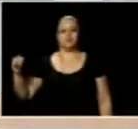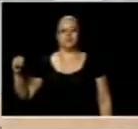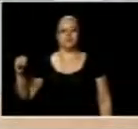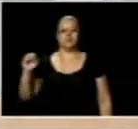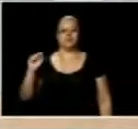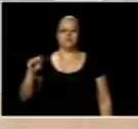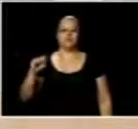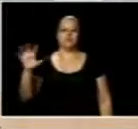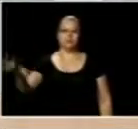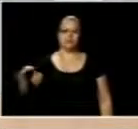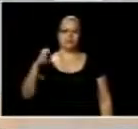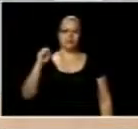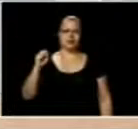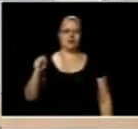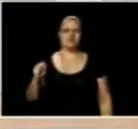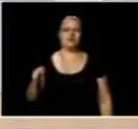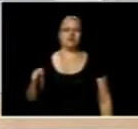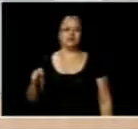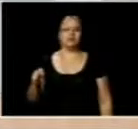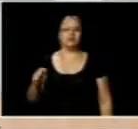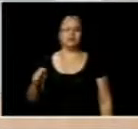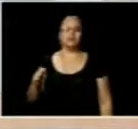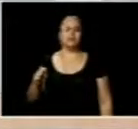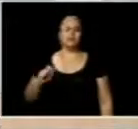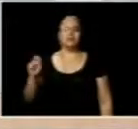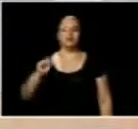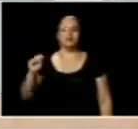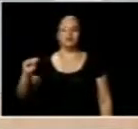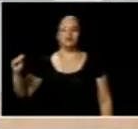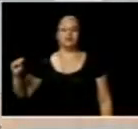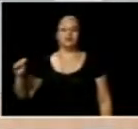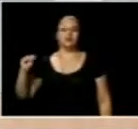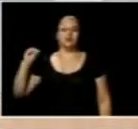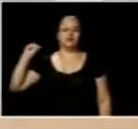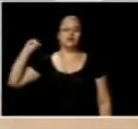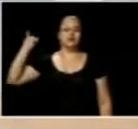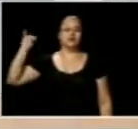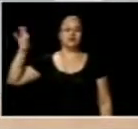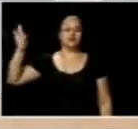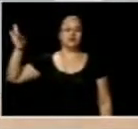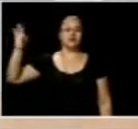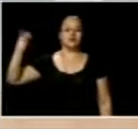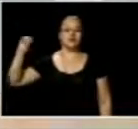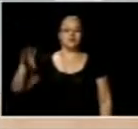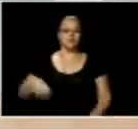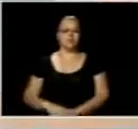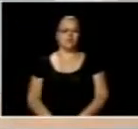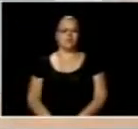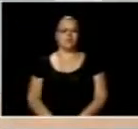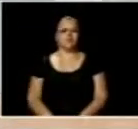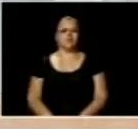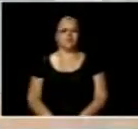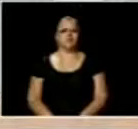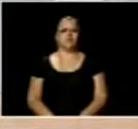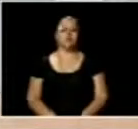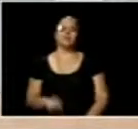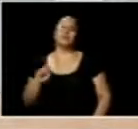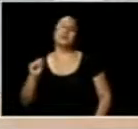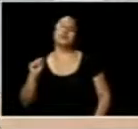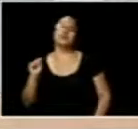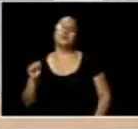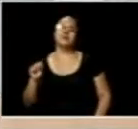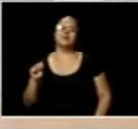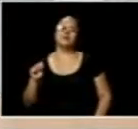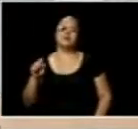Ito. E eu quero perguntar quem que é a diretora de cultura, a esposa do senhor